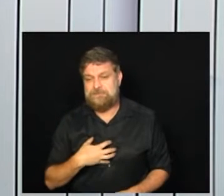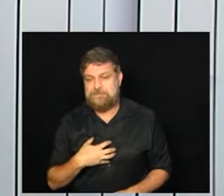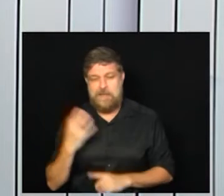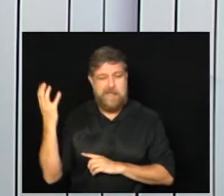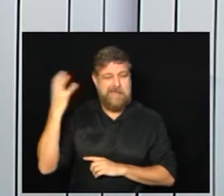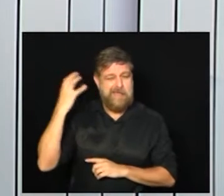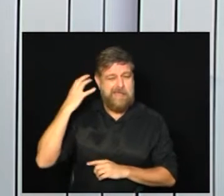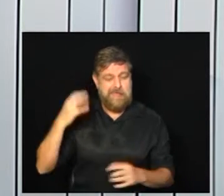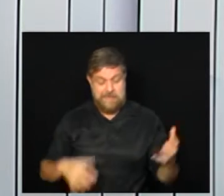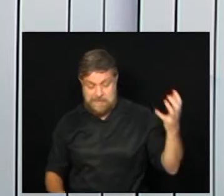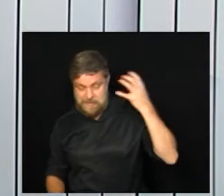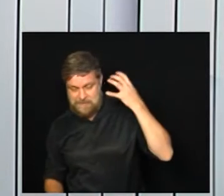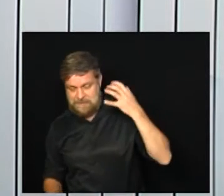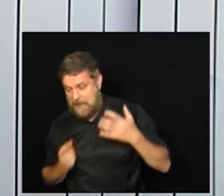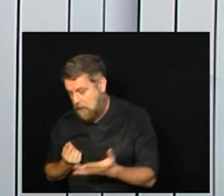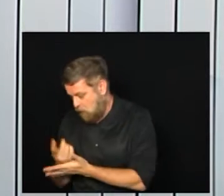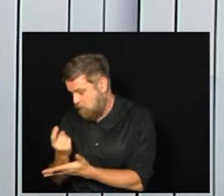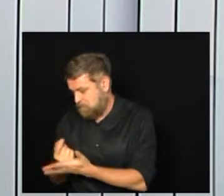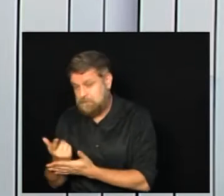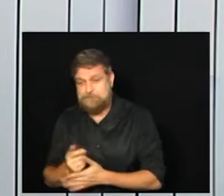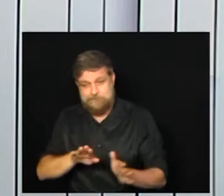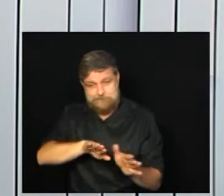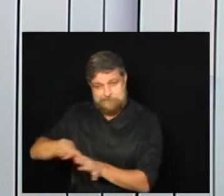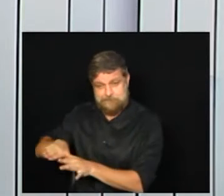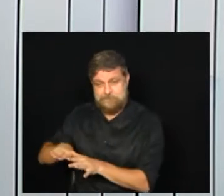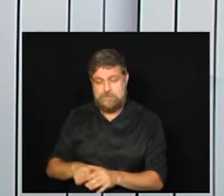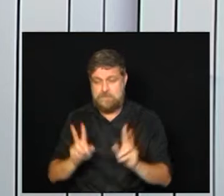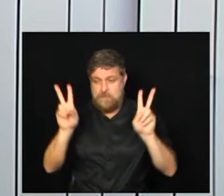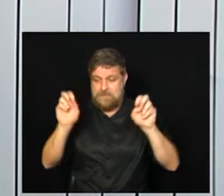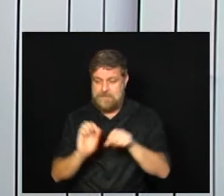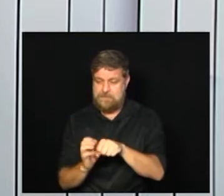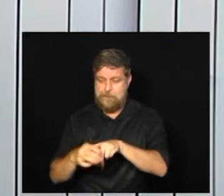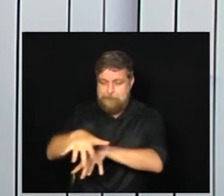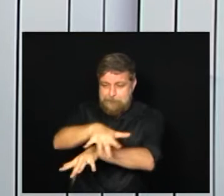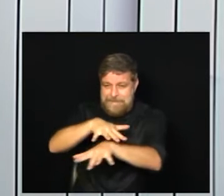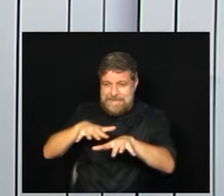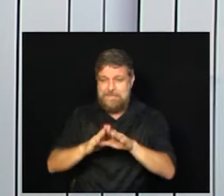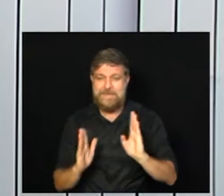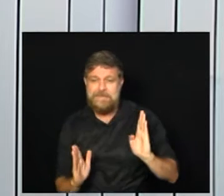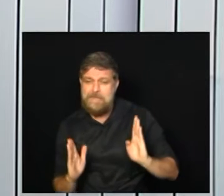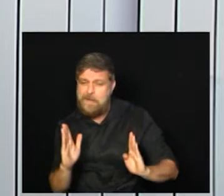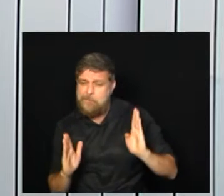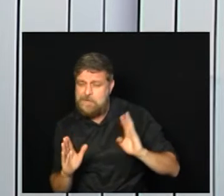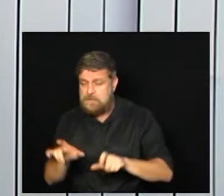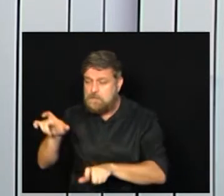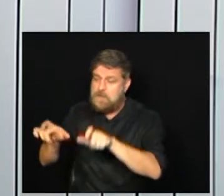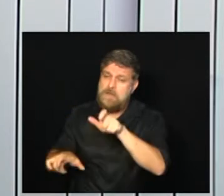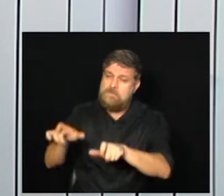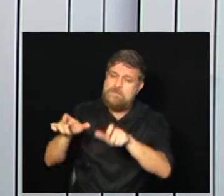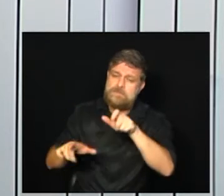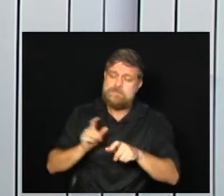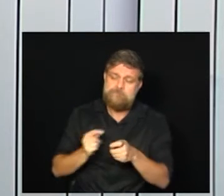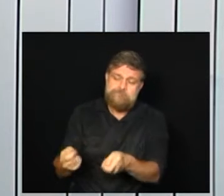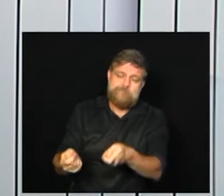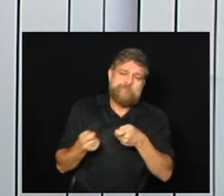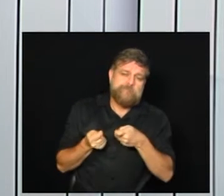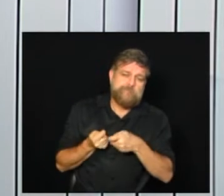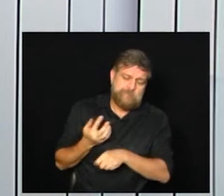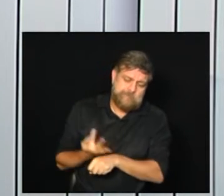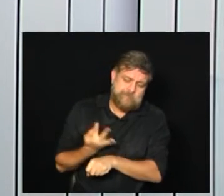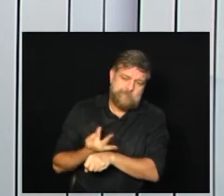mais alto. Já que a gente está falando de pandemia, Thiago, neste período as pessoas passaram a economizar